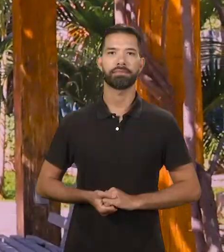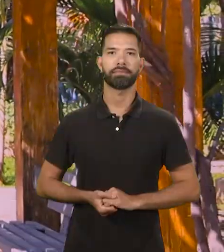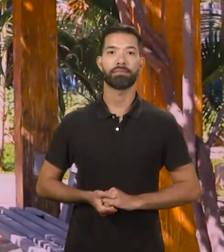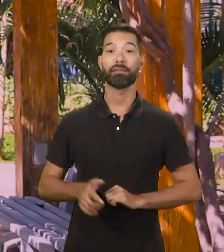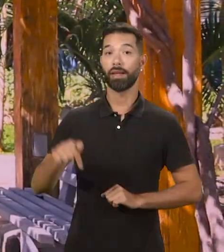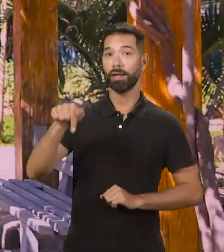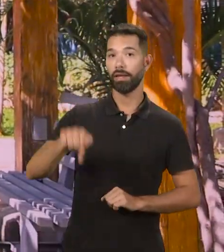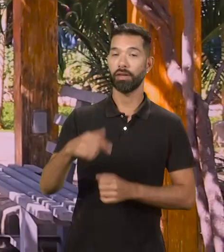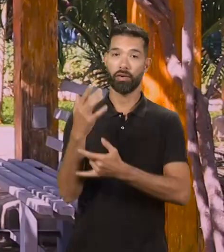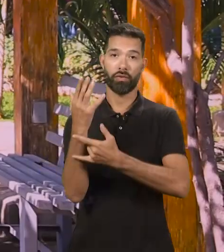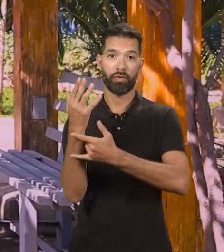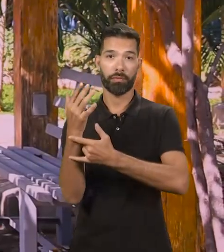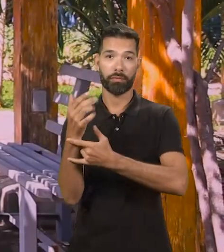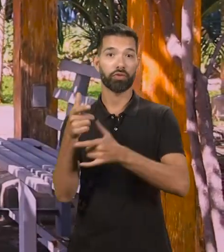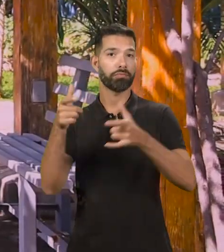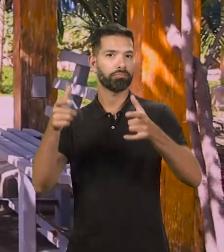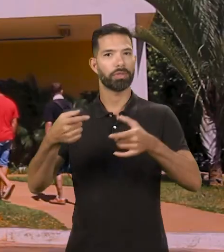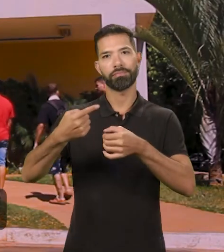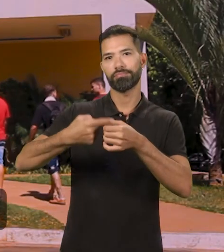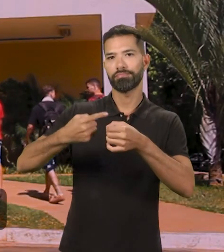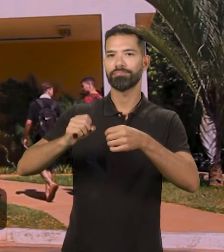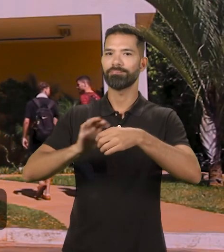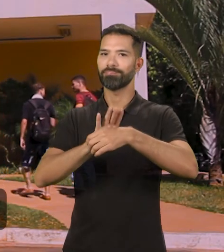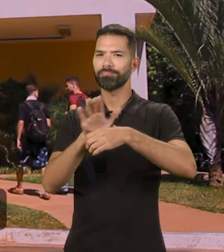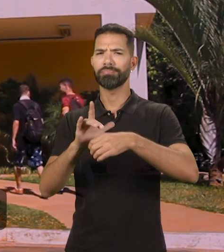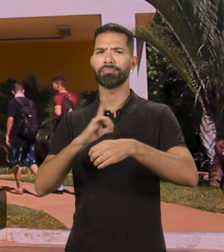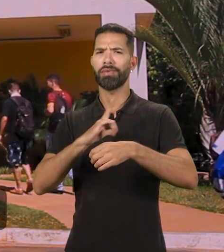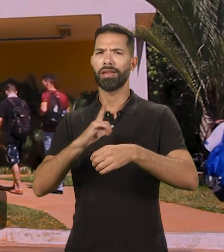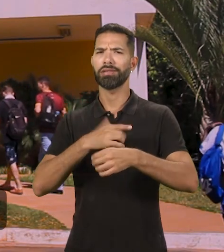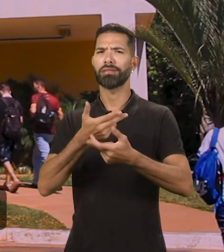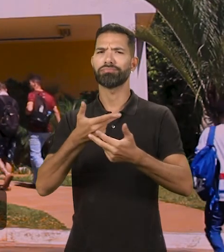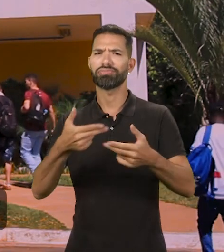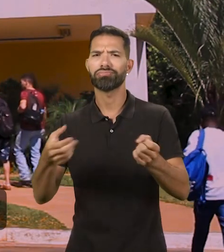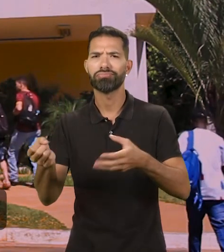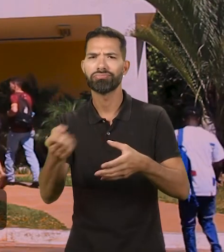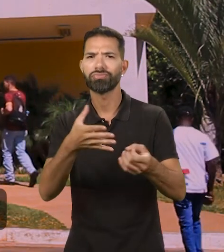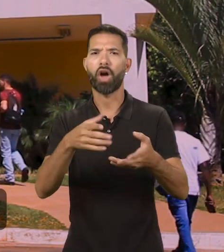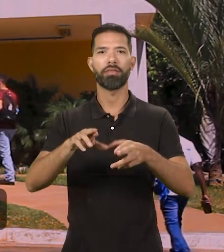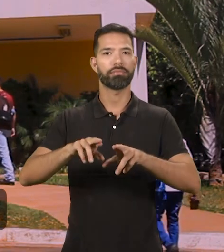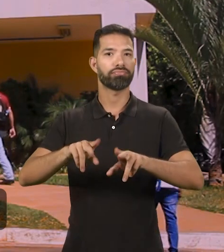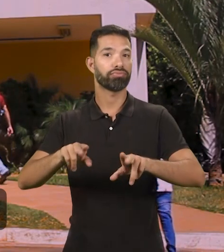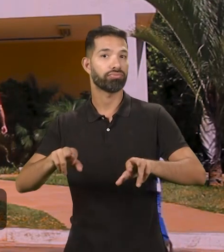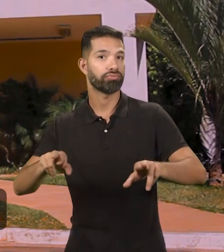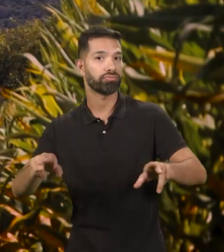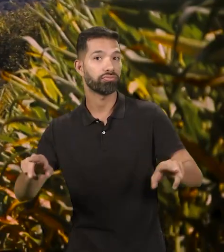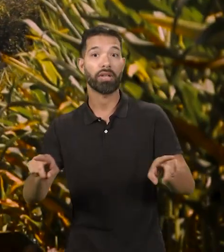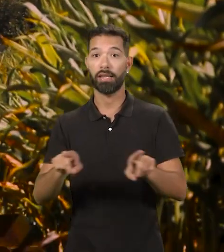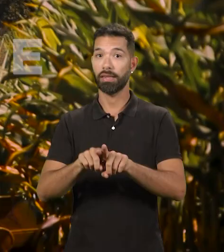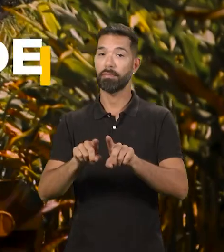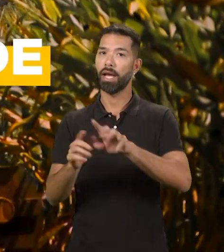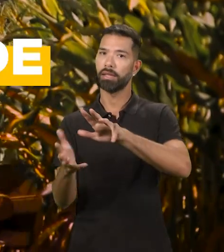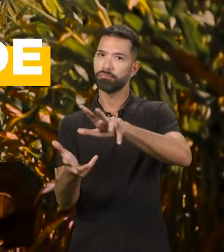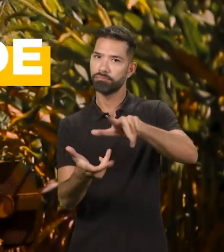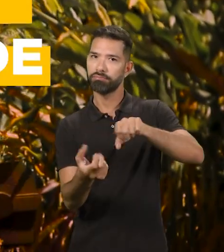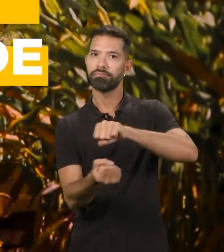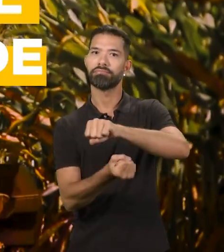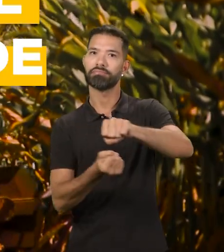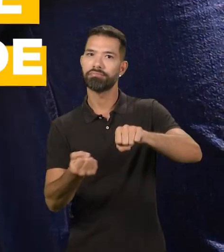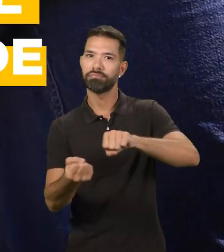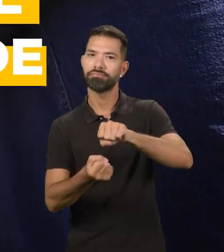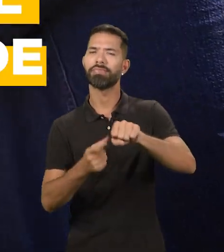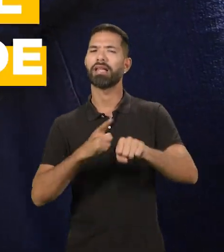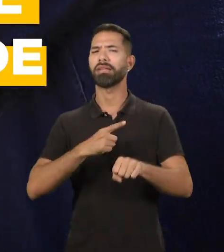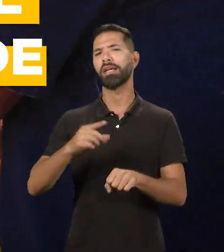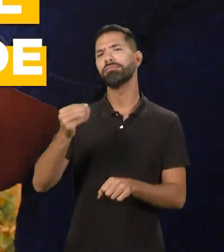No campus Montes Claros da UFMG, encontramos inovação com diversidade, sustentabilidade